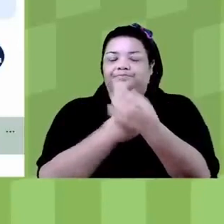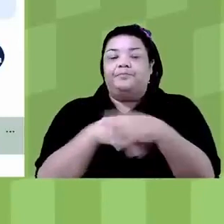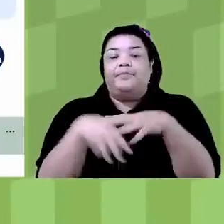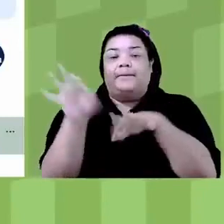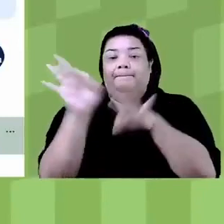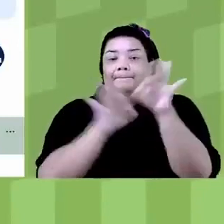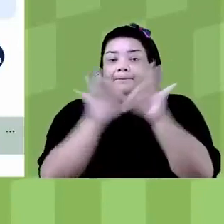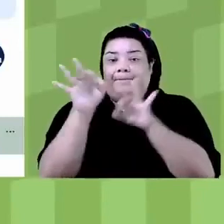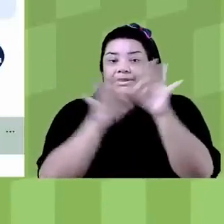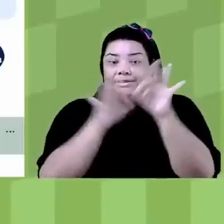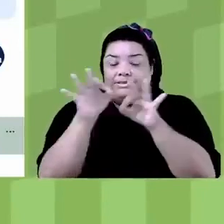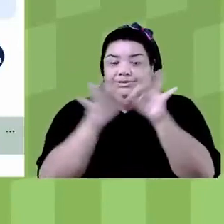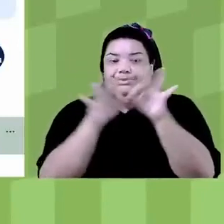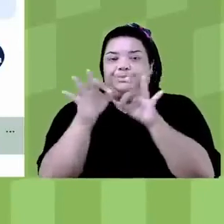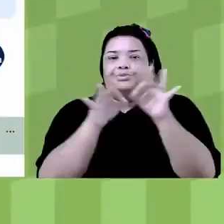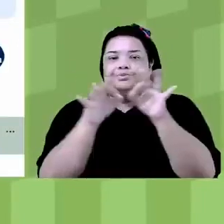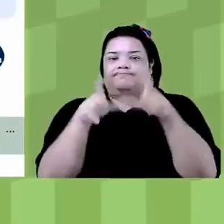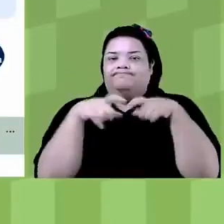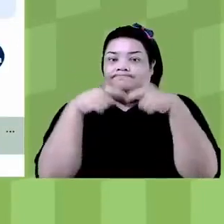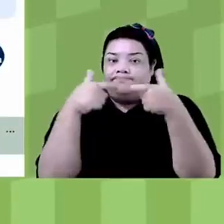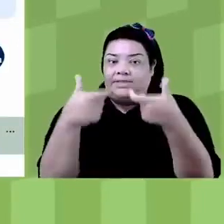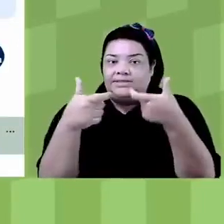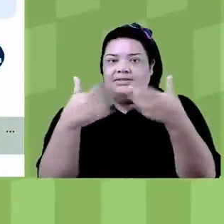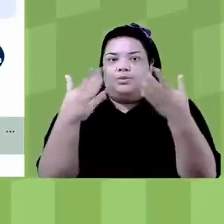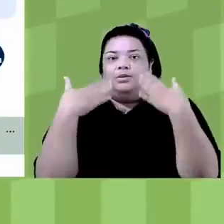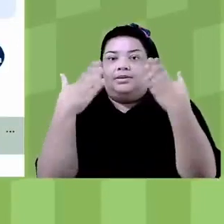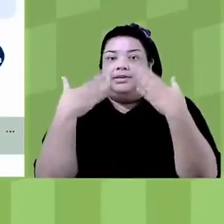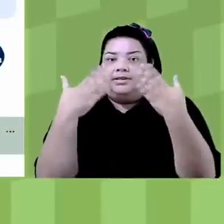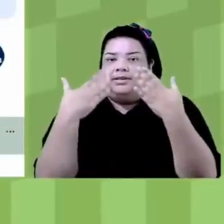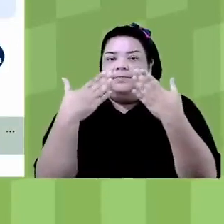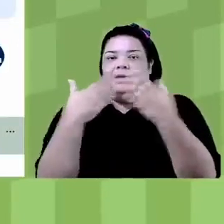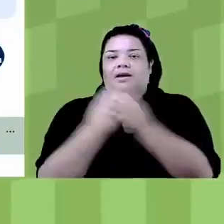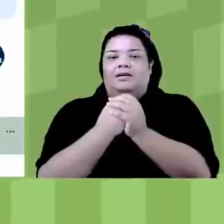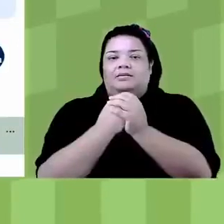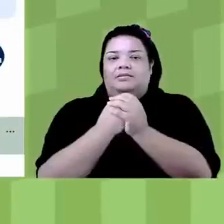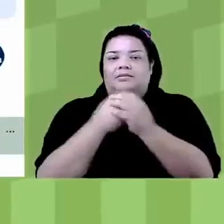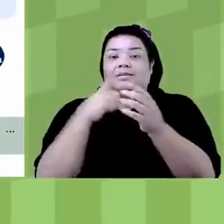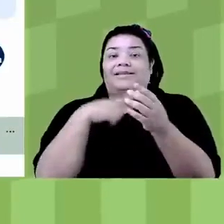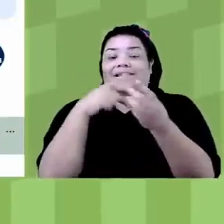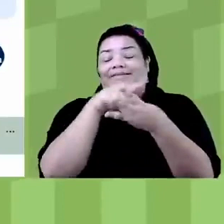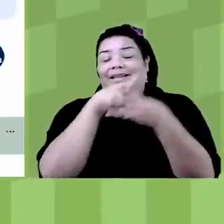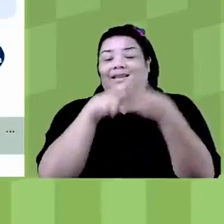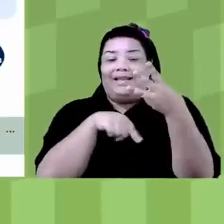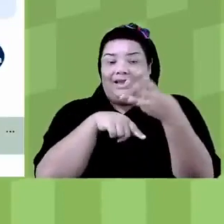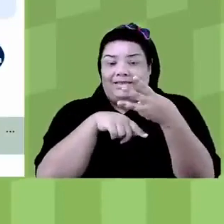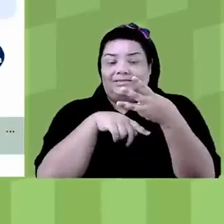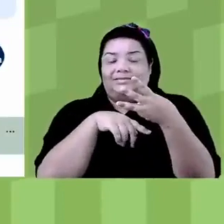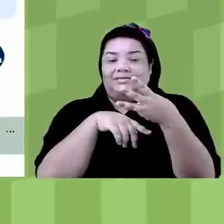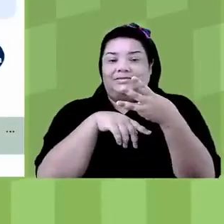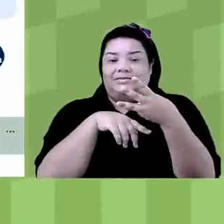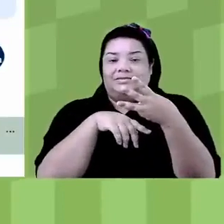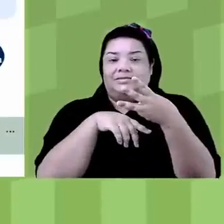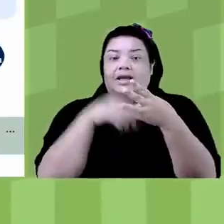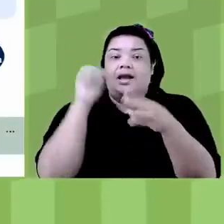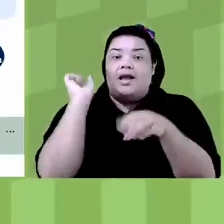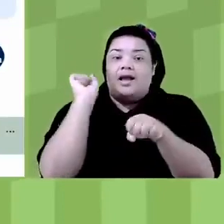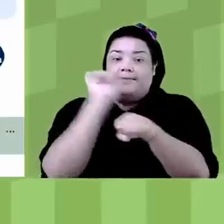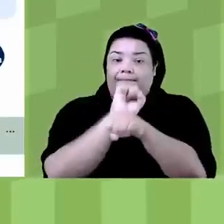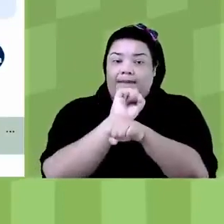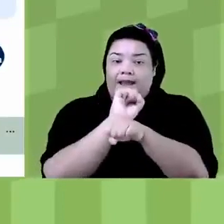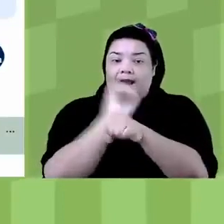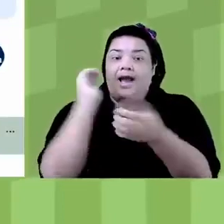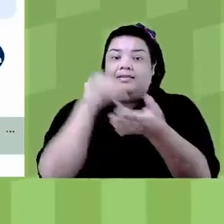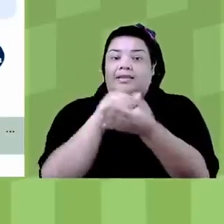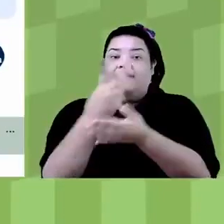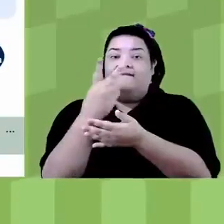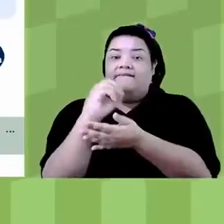teve 3 eixos, que foi neutralizar as emissões de gases de efeito estufa de São Paulo até 2050, e com isso